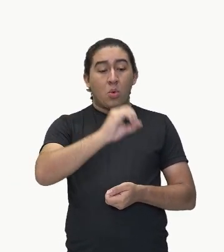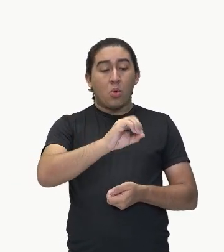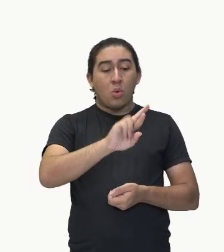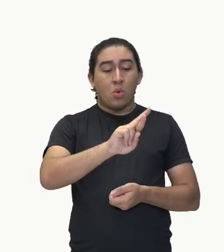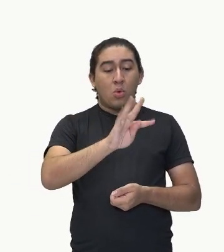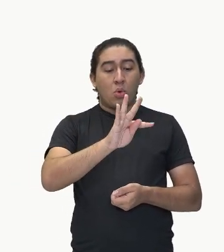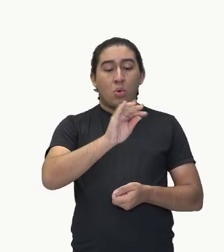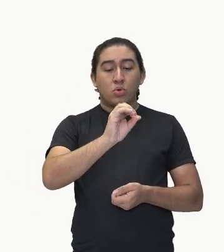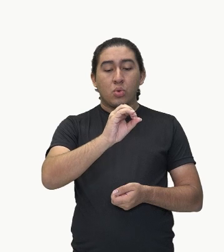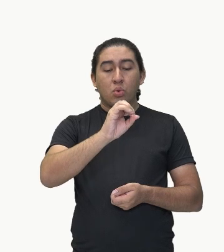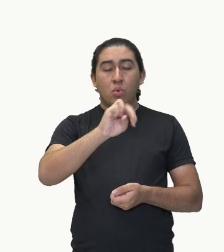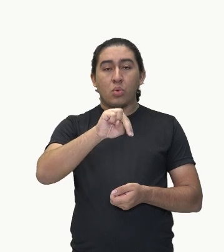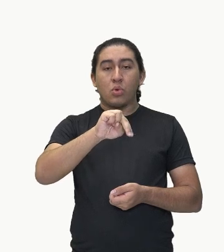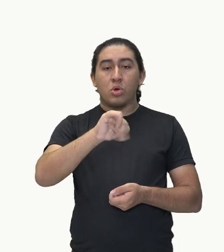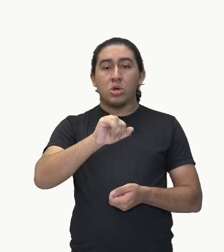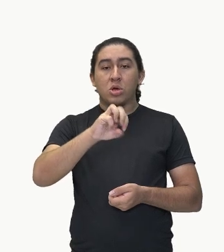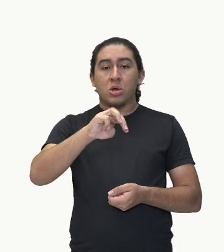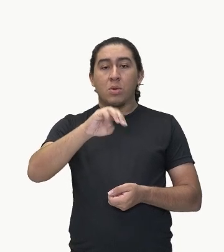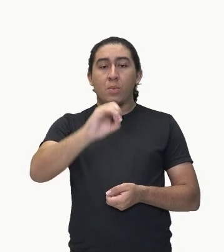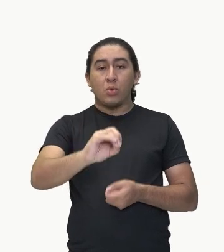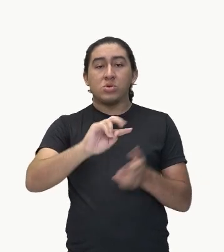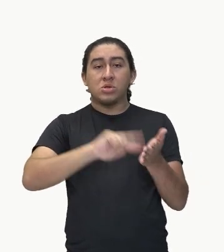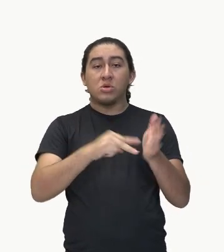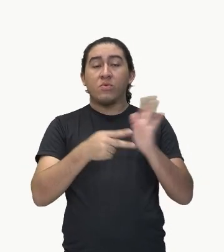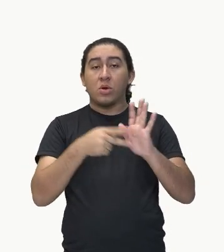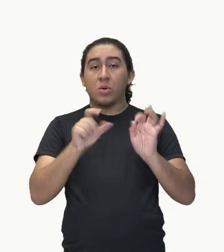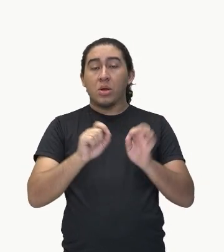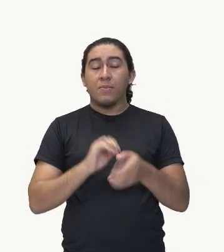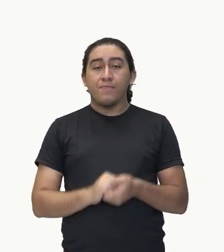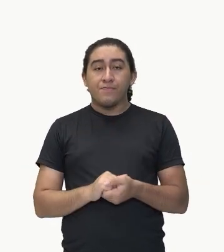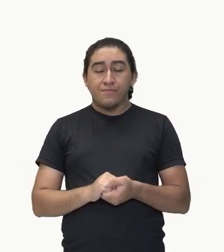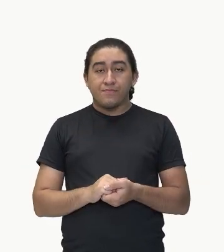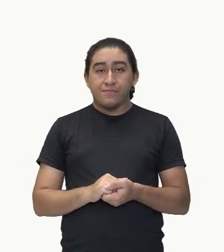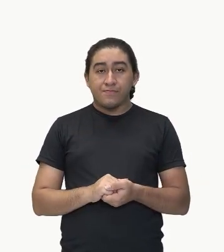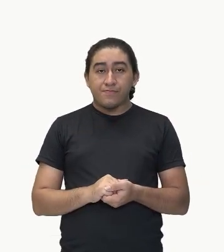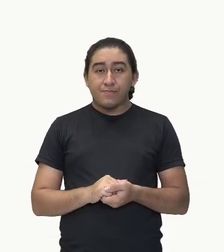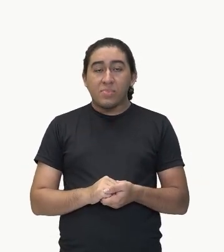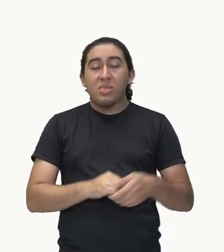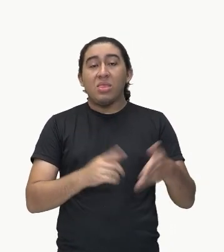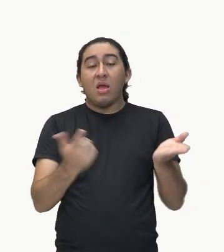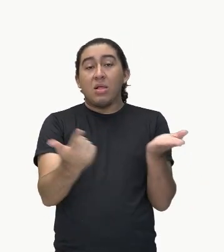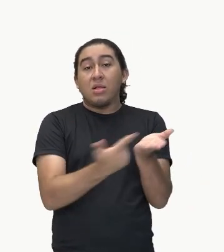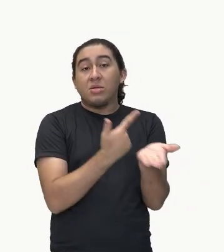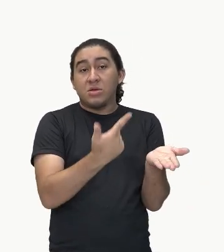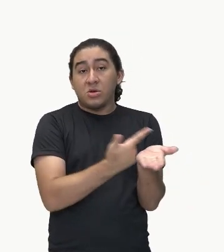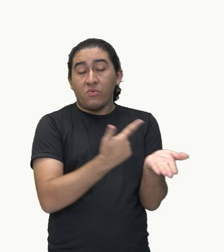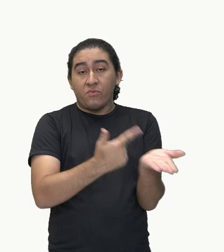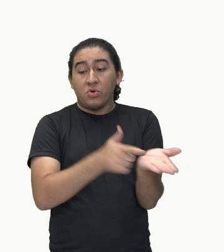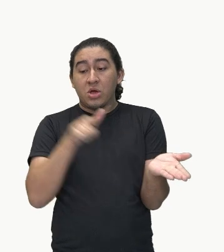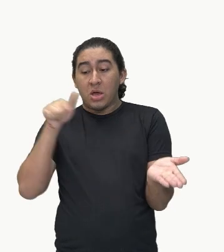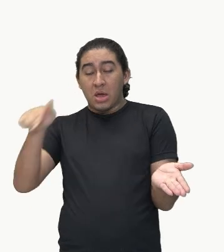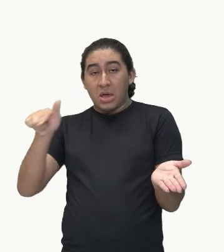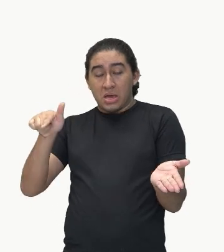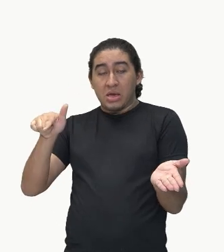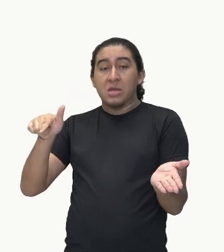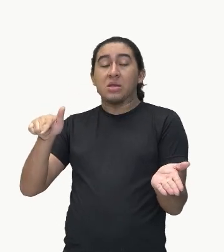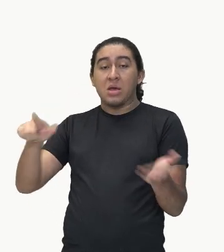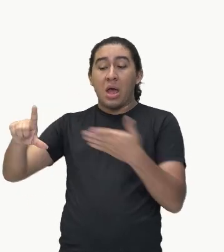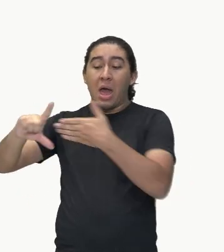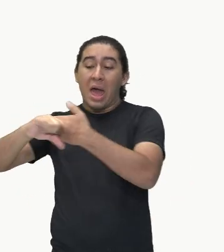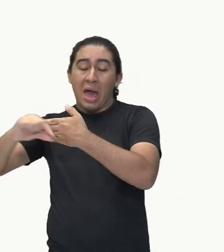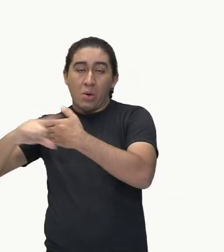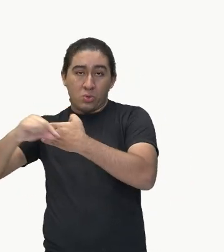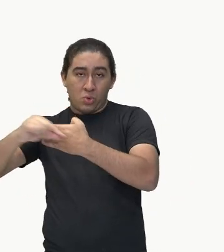professor? Ortônimo. Ora, são as obras que Fernando Pessoa assinava como Fernando